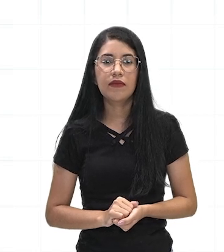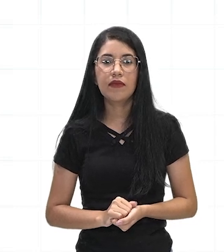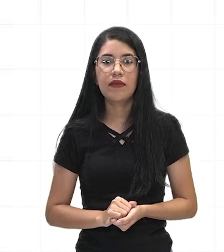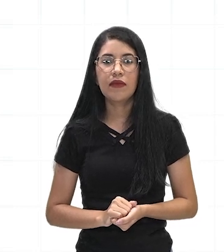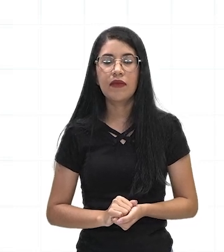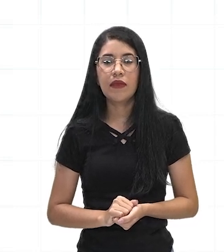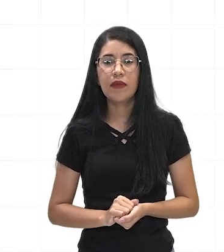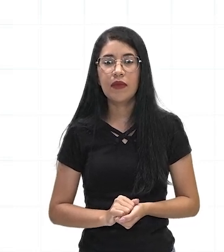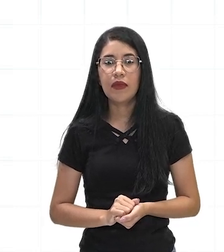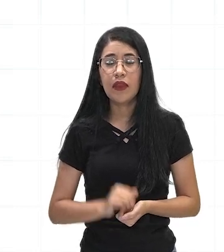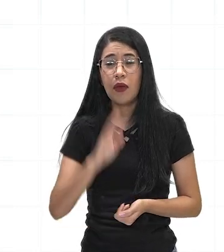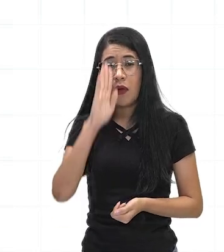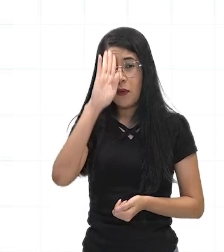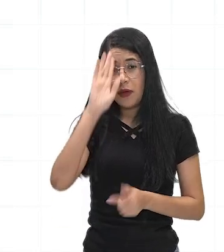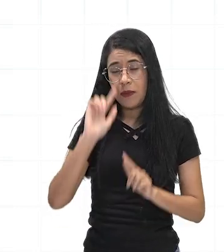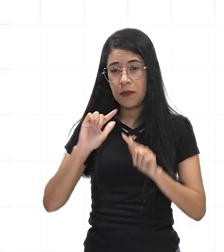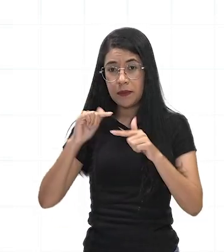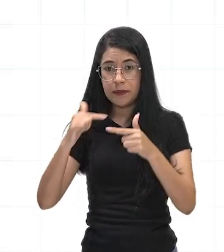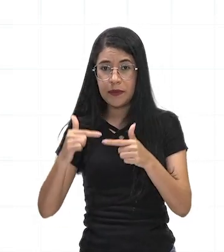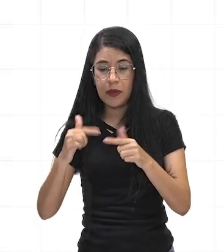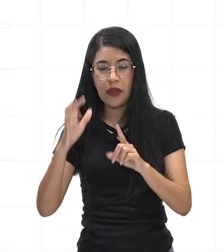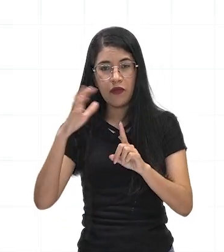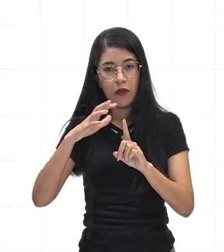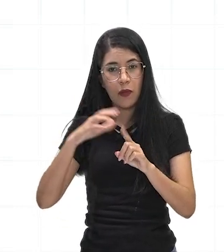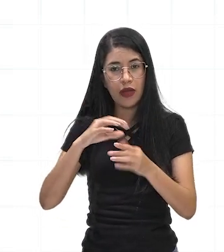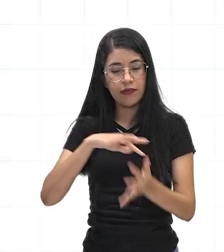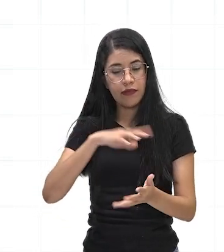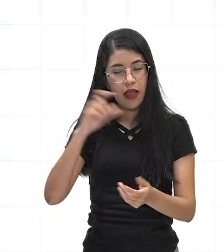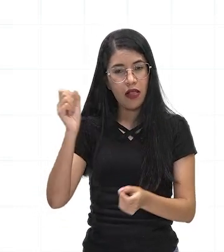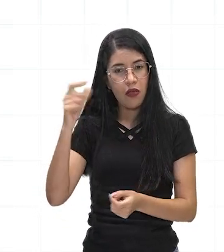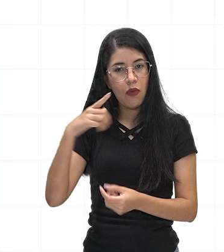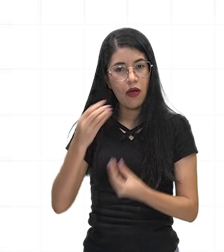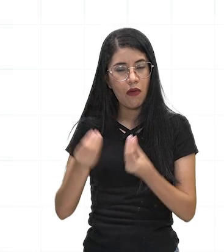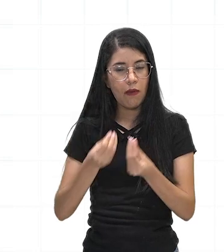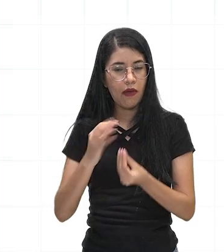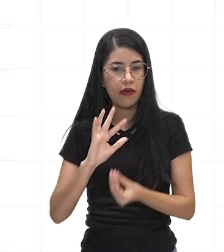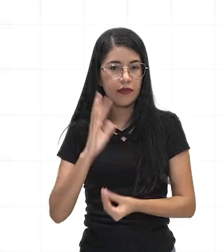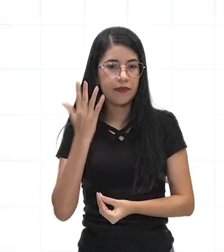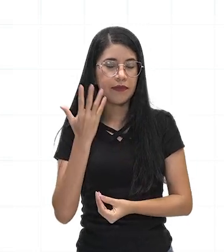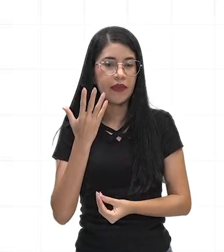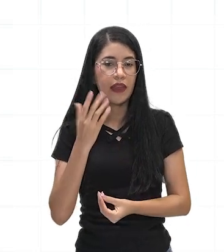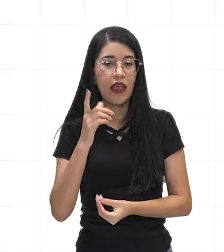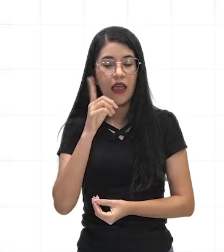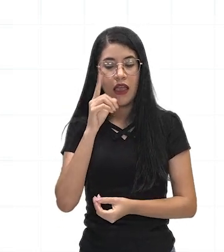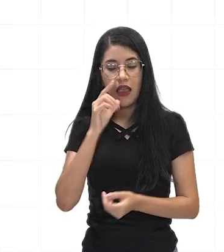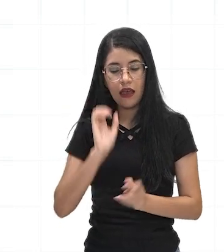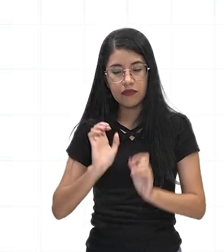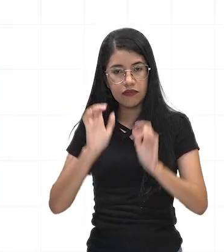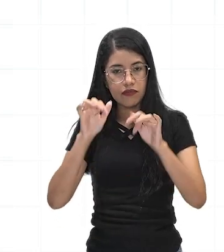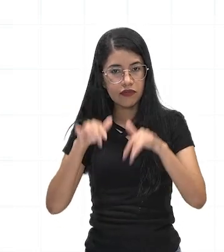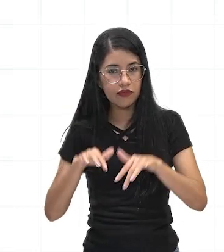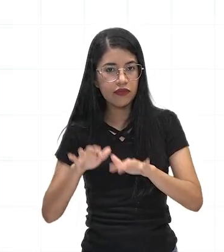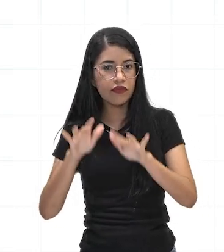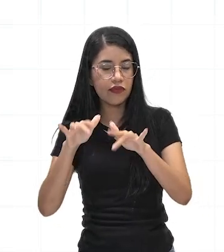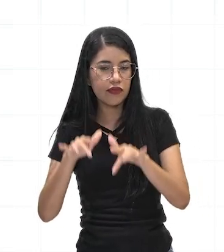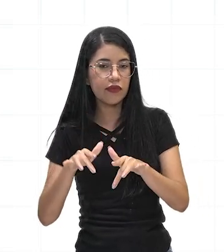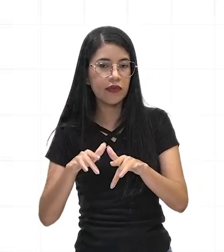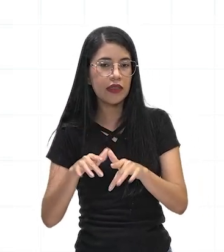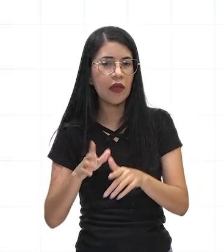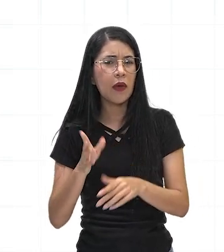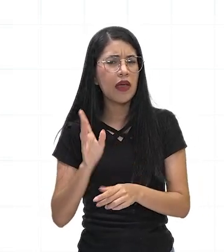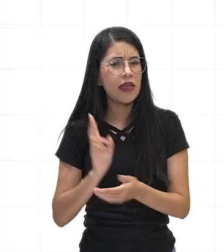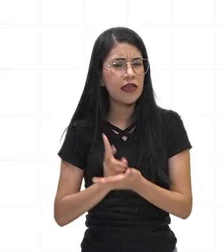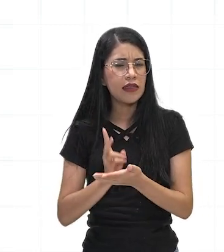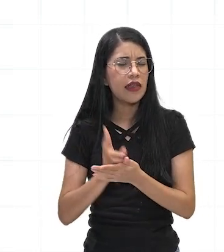A principal ação da Lua sobre o planeta Terra é a ocorrência das marés, né? Sempre que a gente fala aí sobre as fases da Lua, a gente já sabe, já